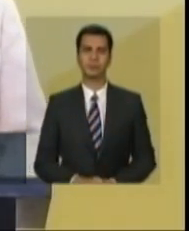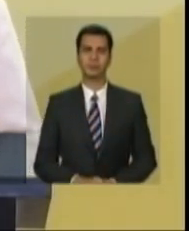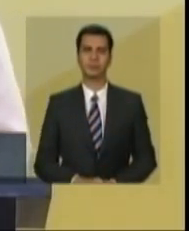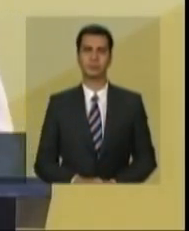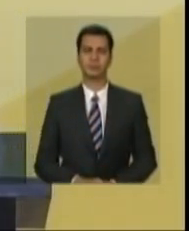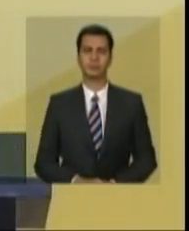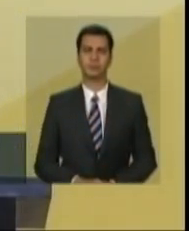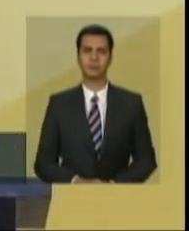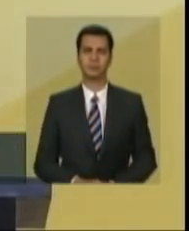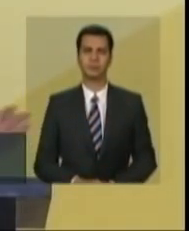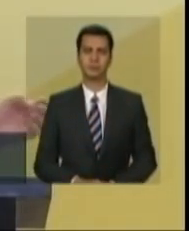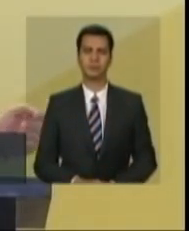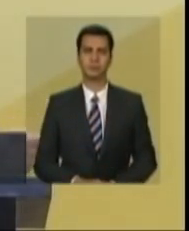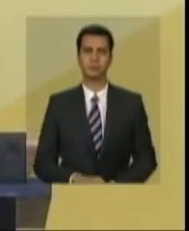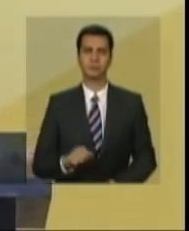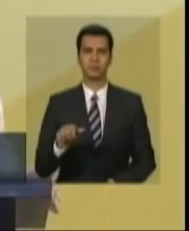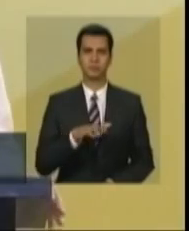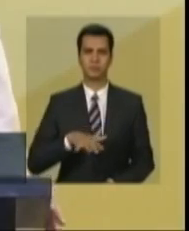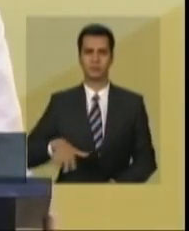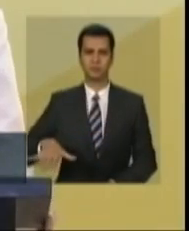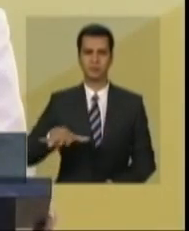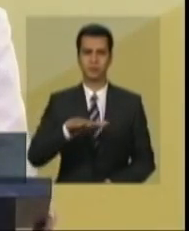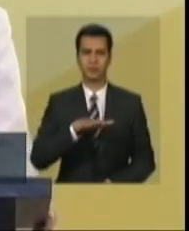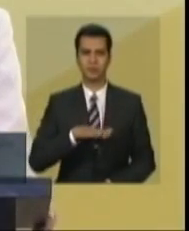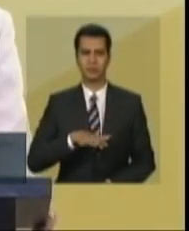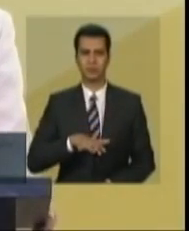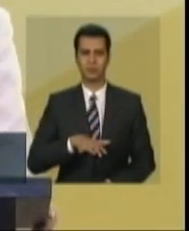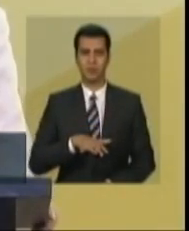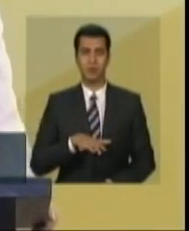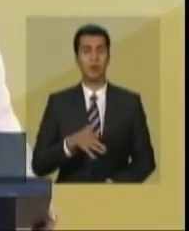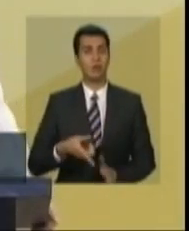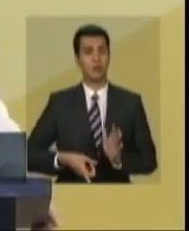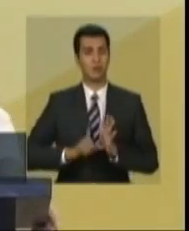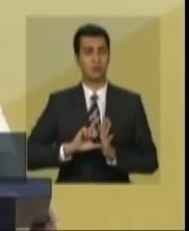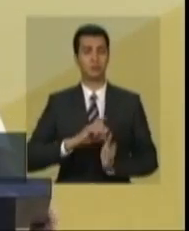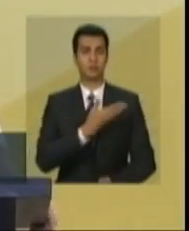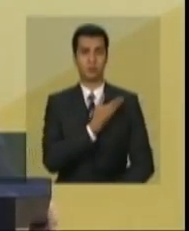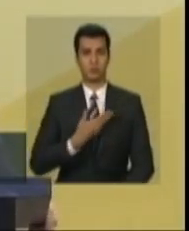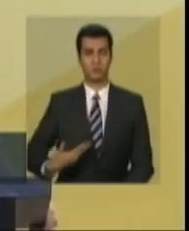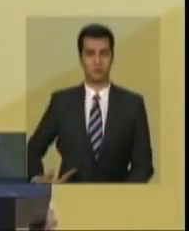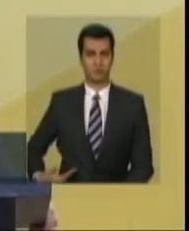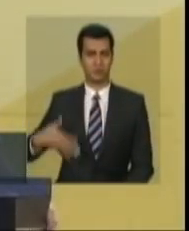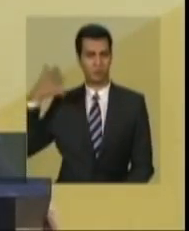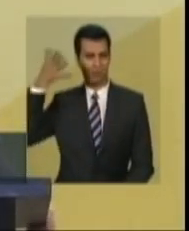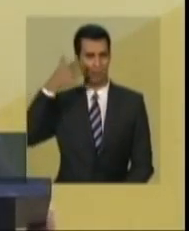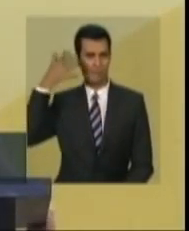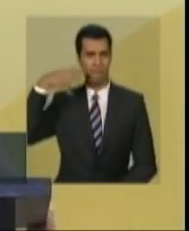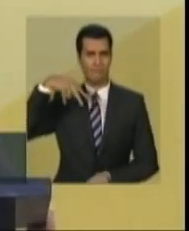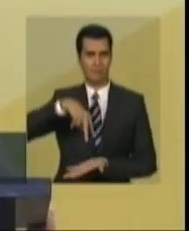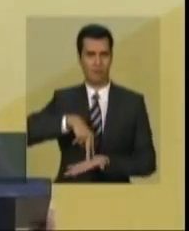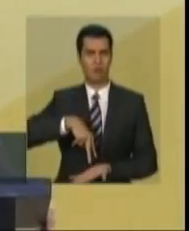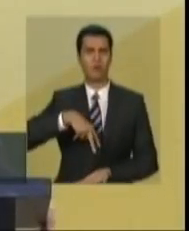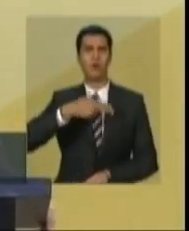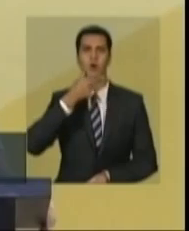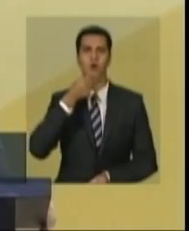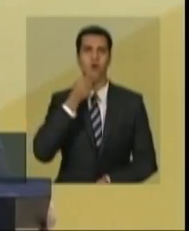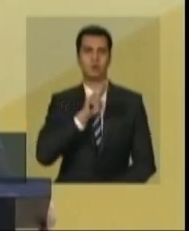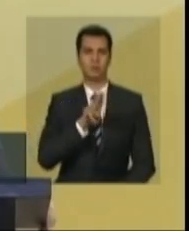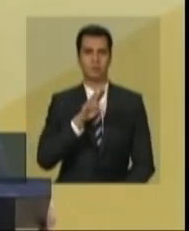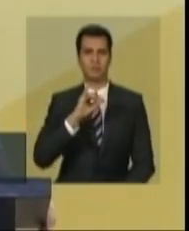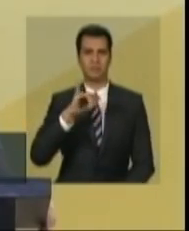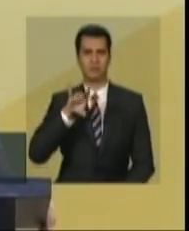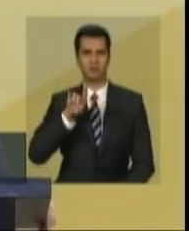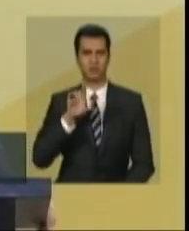Num setor que, como disse o governador Cid Gomes, é hoje um